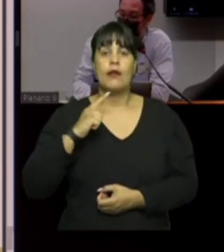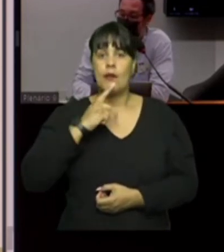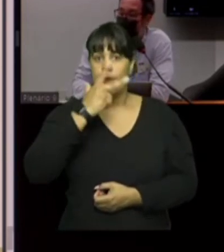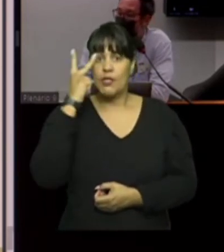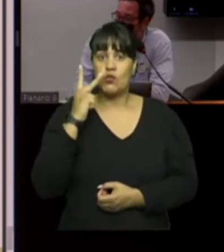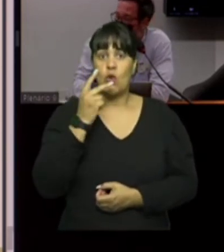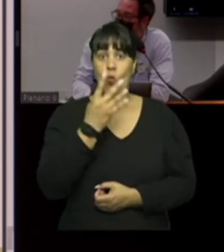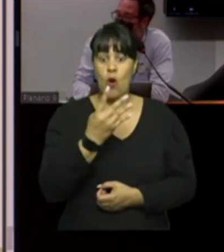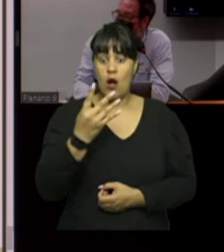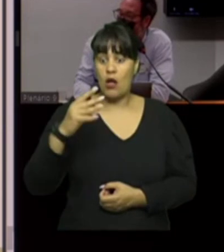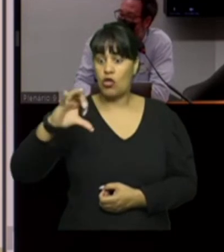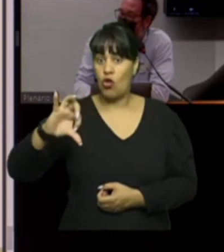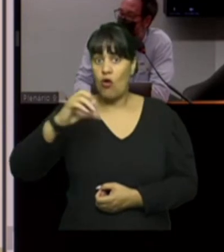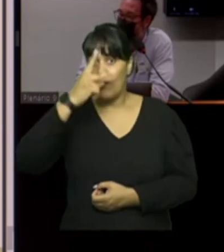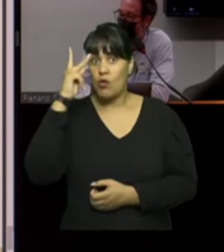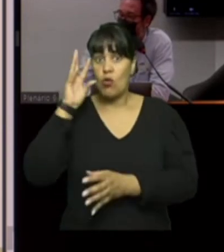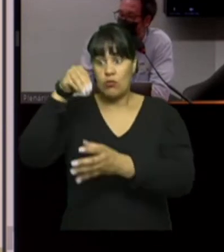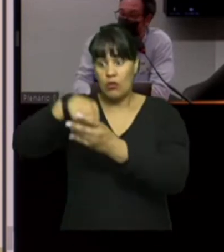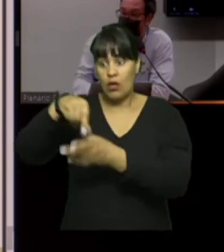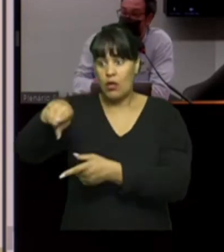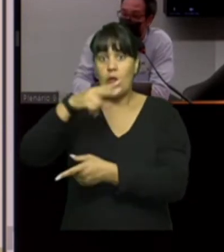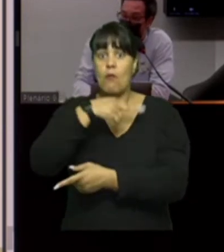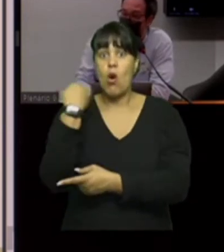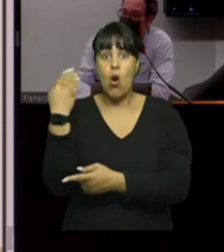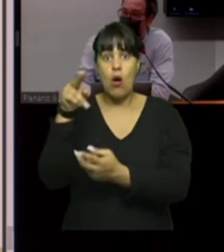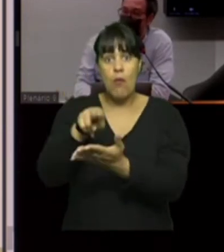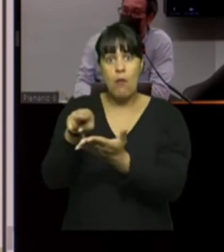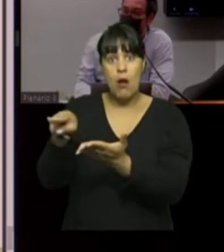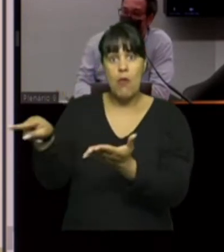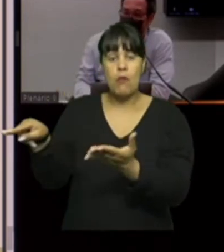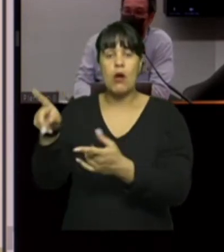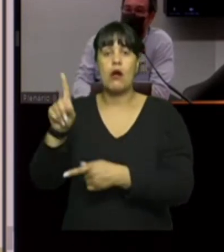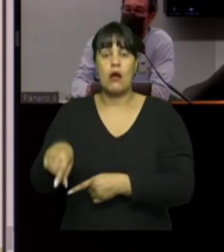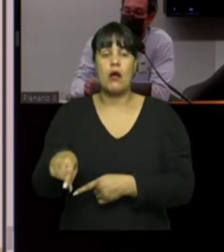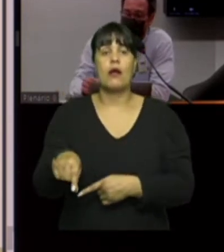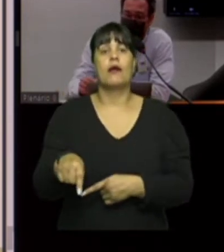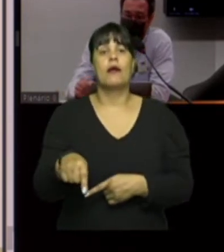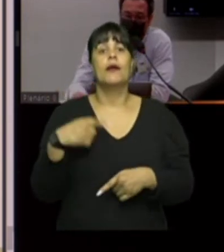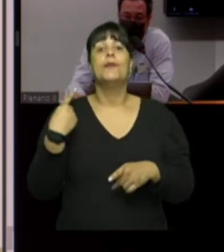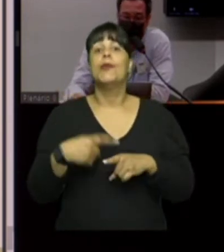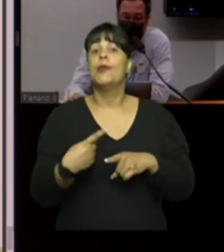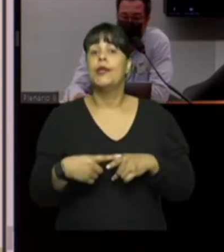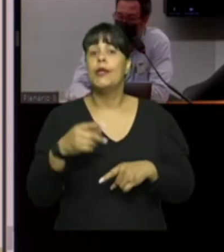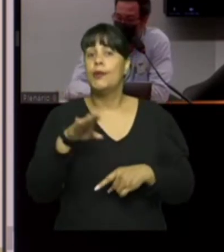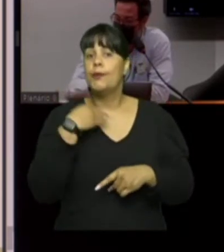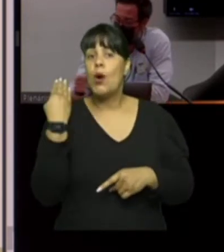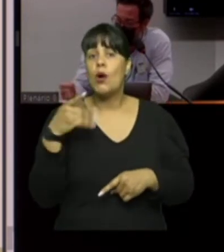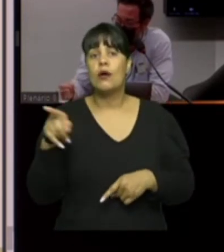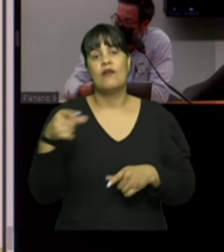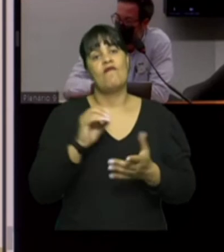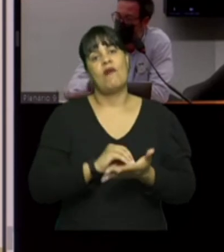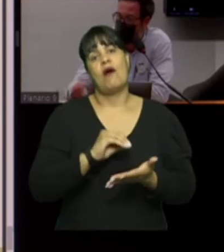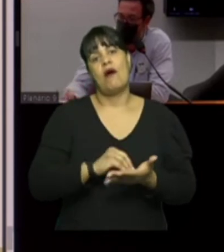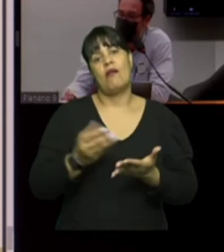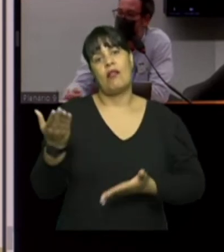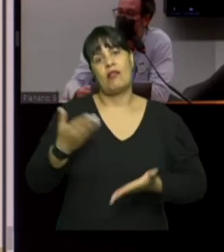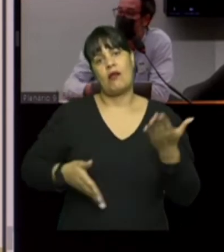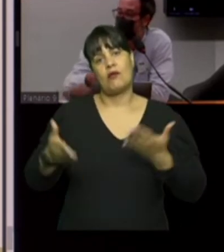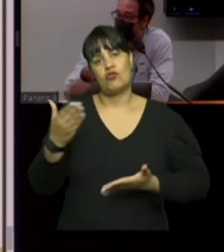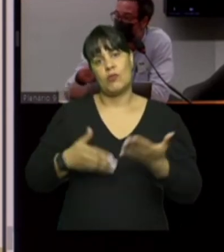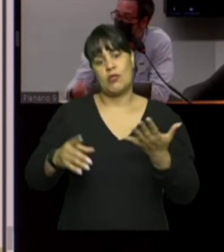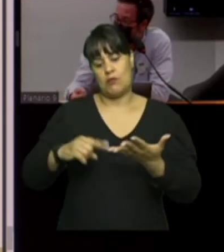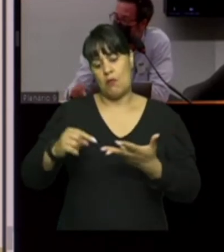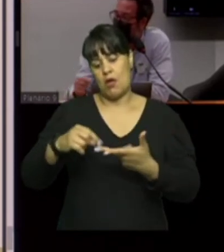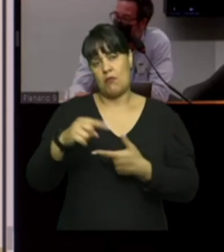pessoas morreram dentro de hospitais psiquiátricos. E essas pessoas morreram por não serem atendidas em suas necessidades, morreram